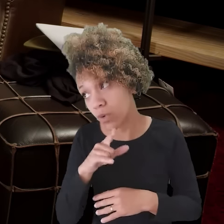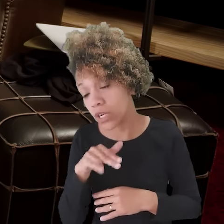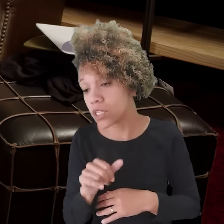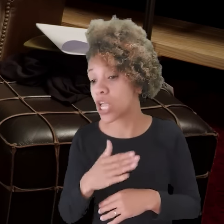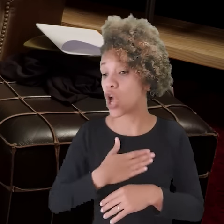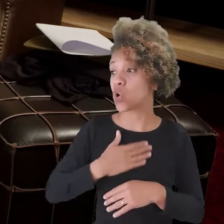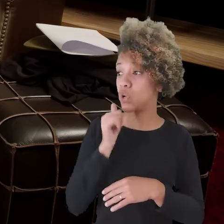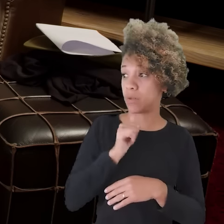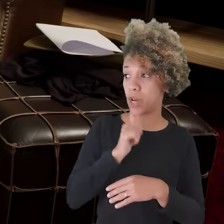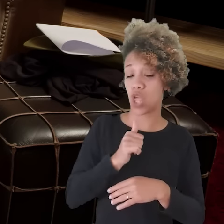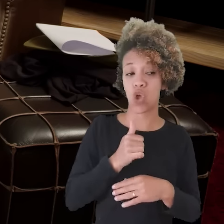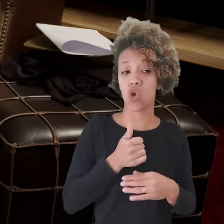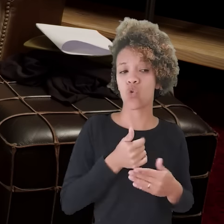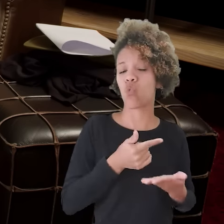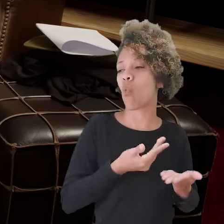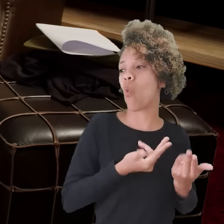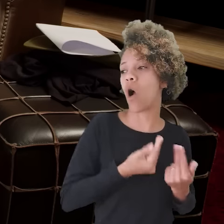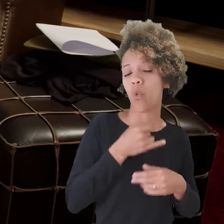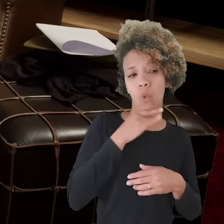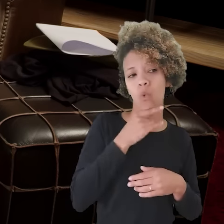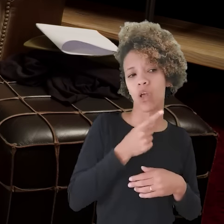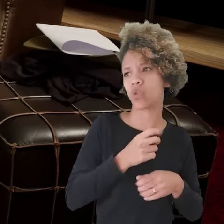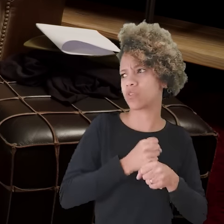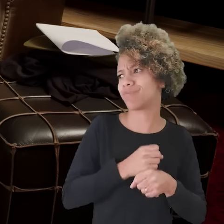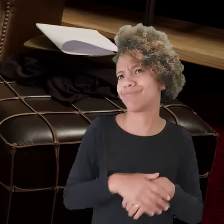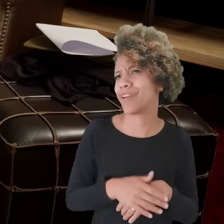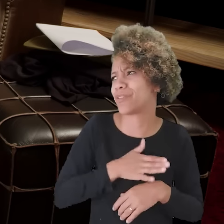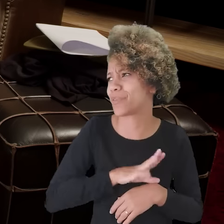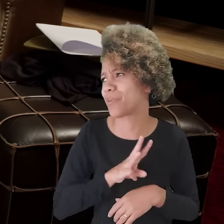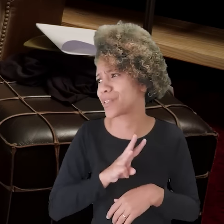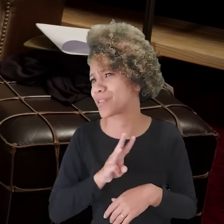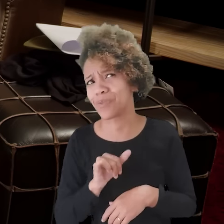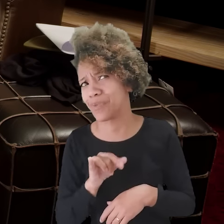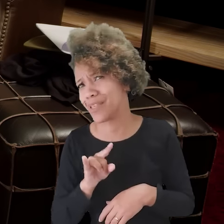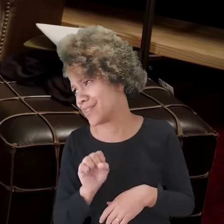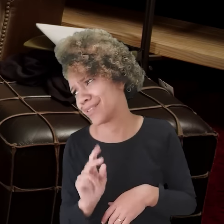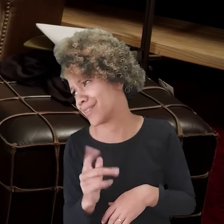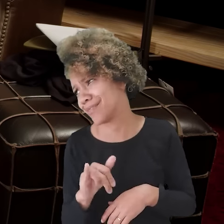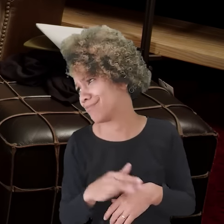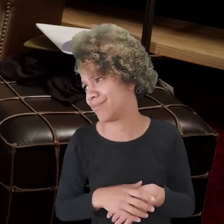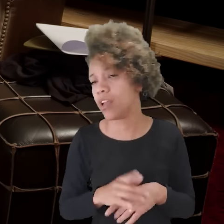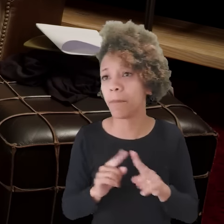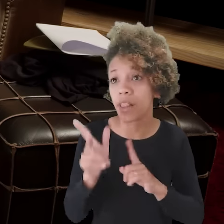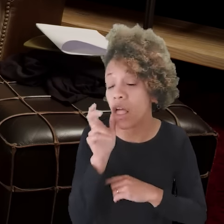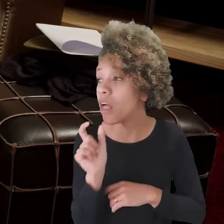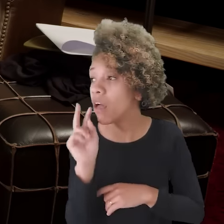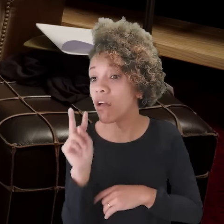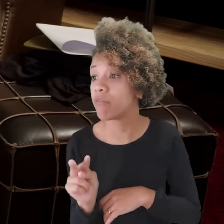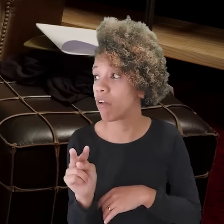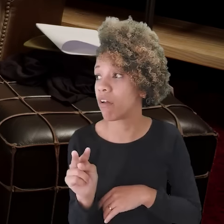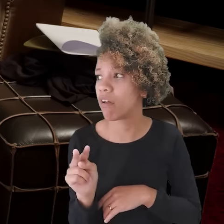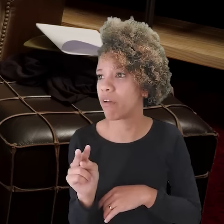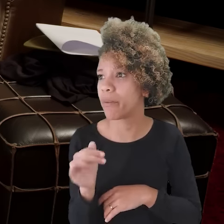eu gosto da minhas mulheres como meu whisky com 12 anos o Léo nem bebe whisky tá ligado aí a pessoa que escuta aquilo